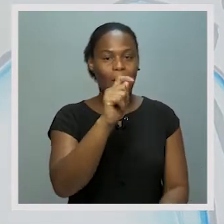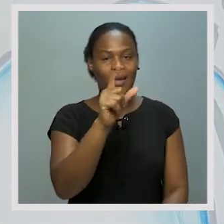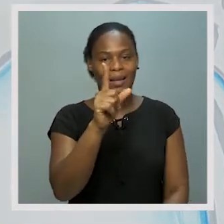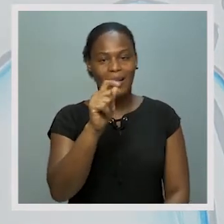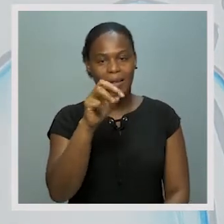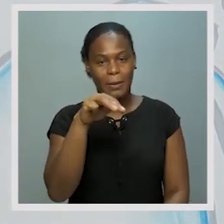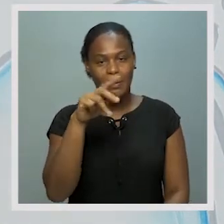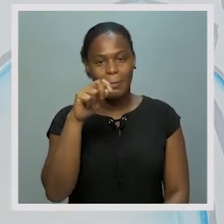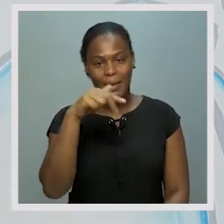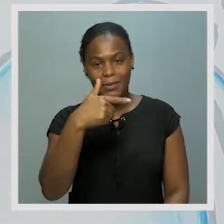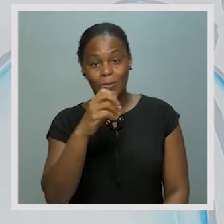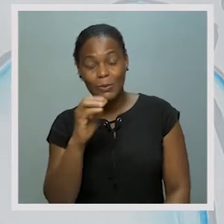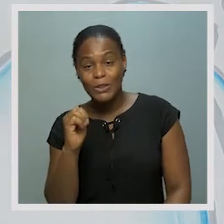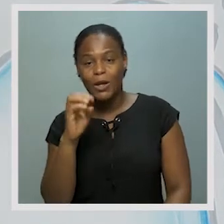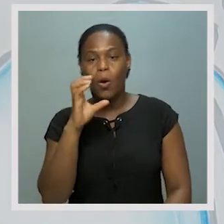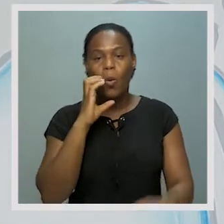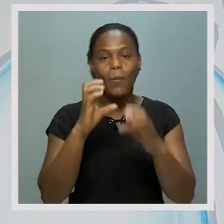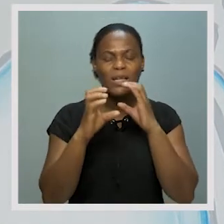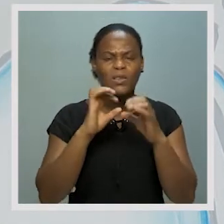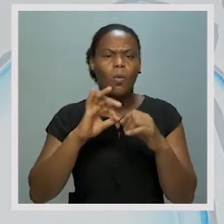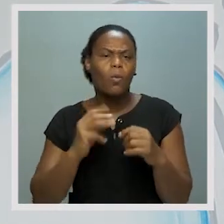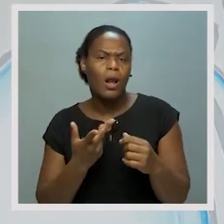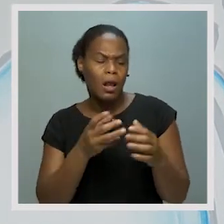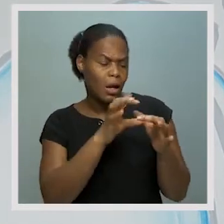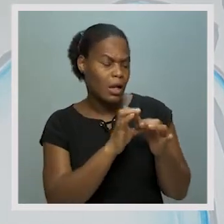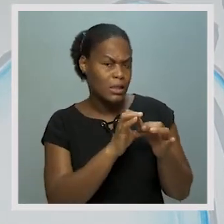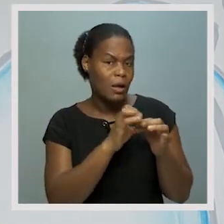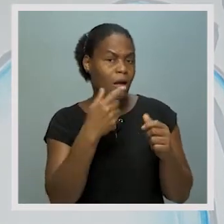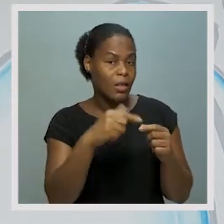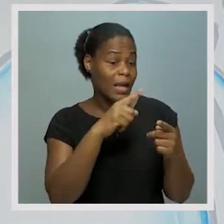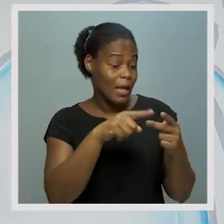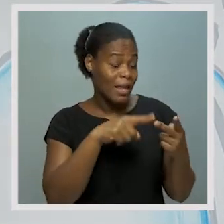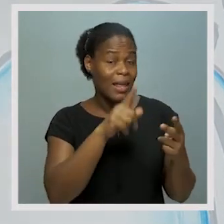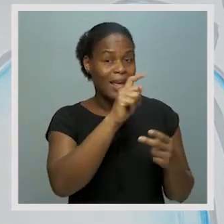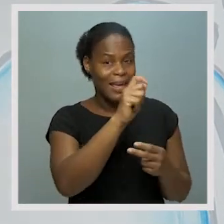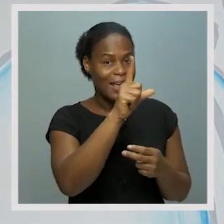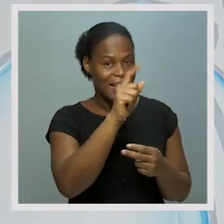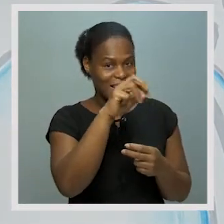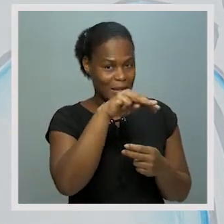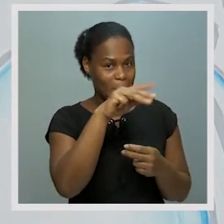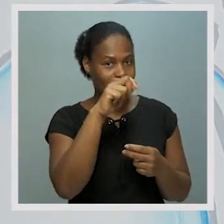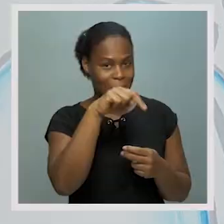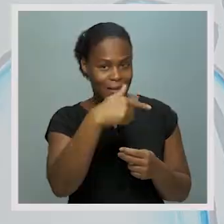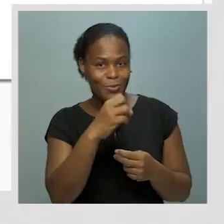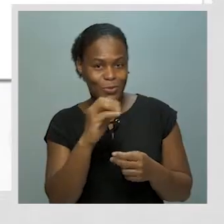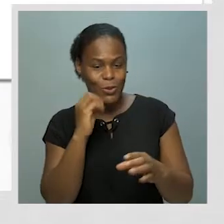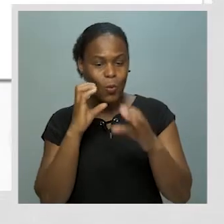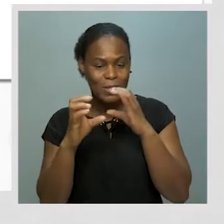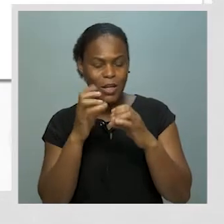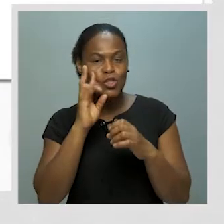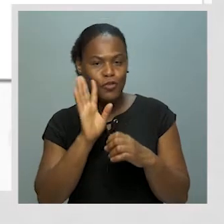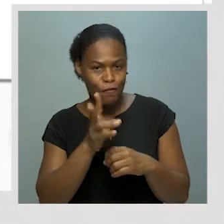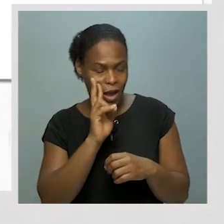seja, que relação nós podemos encontrar nos elementos de comunicação que vocês já viram: